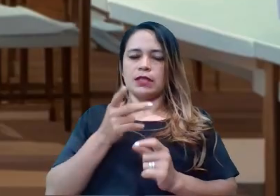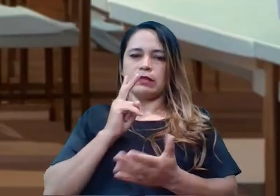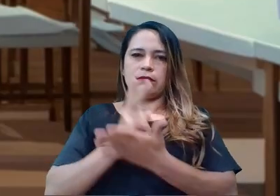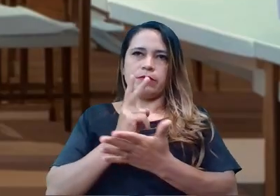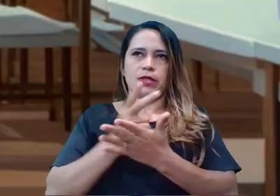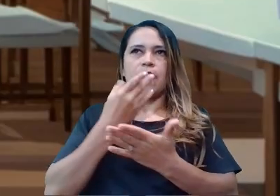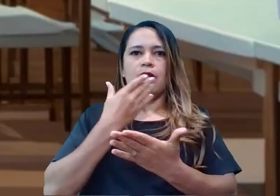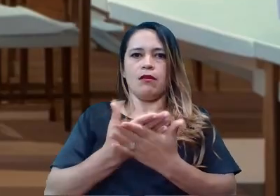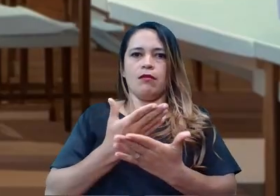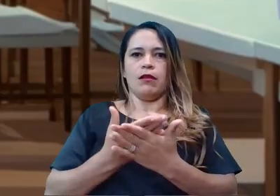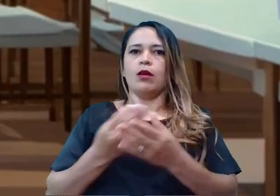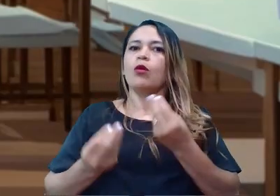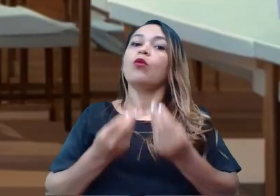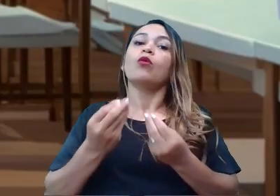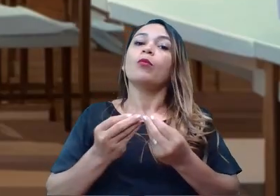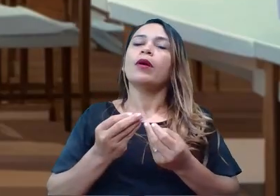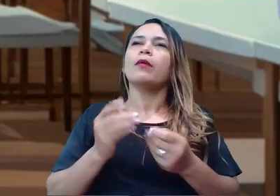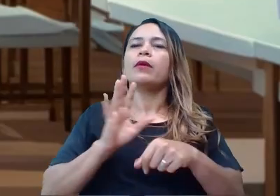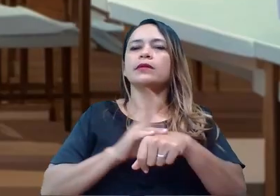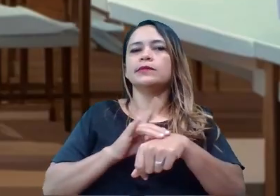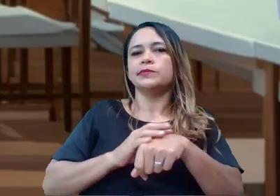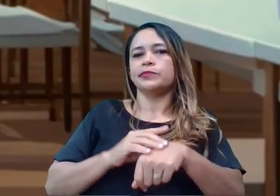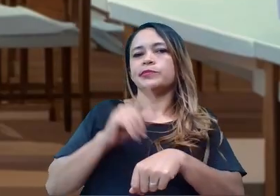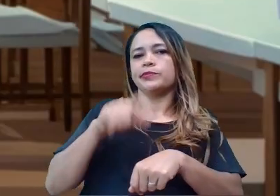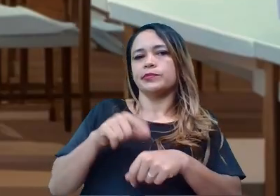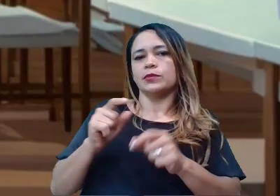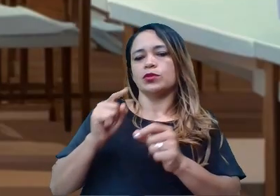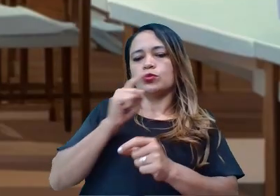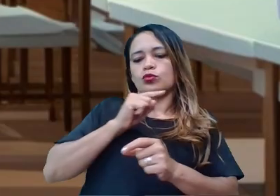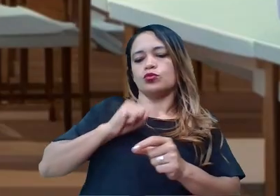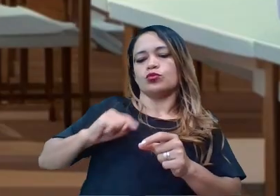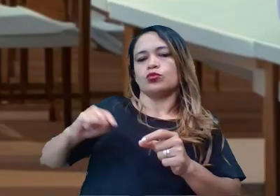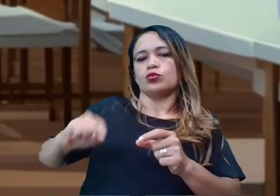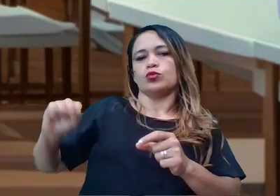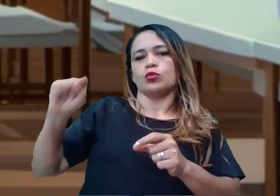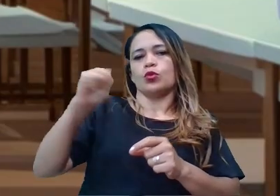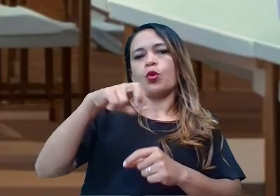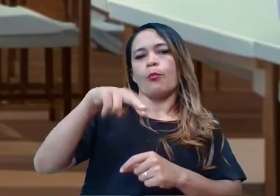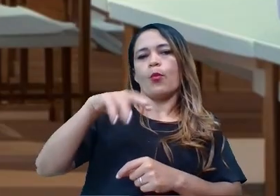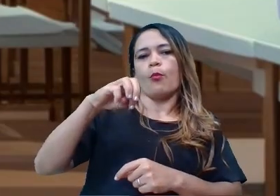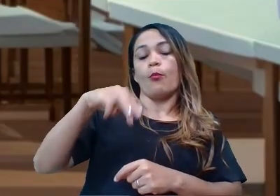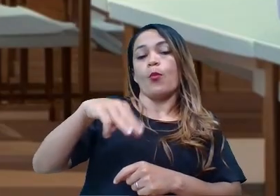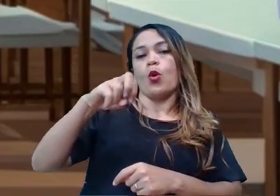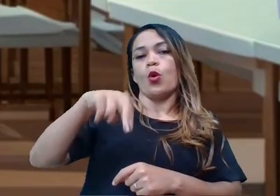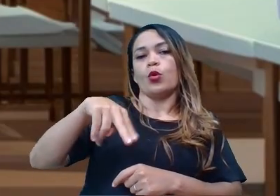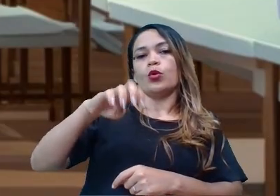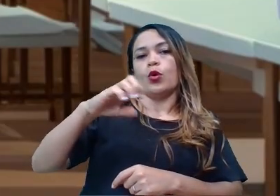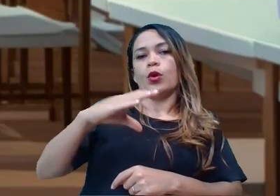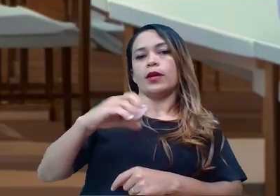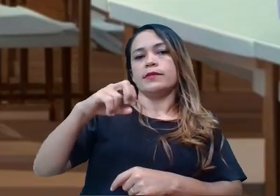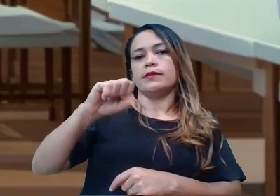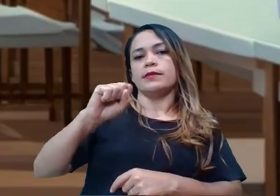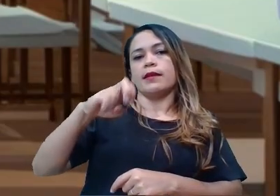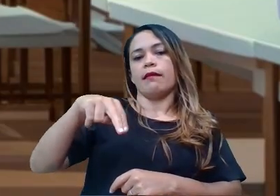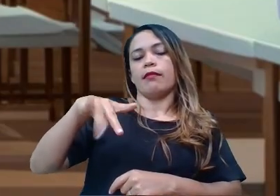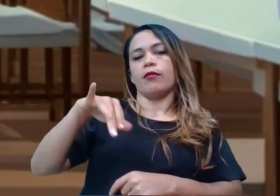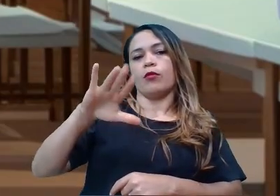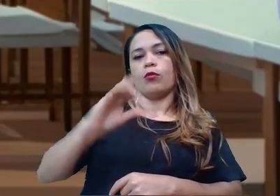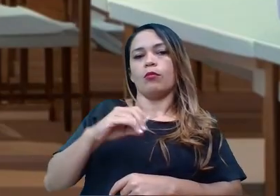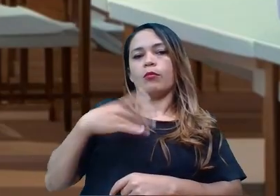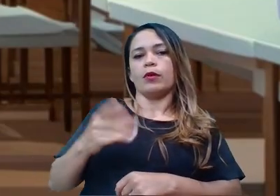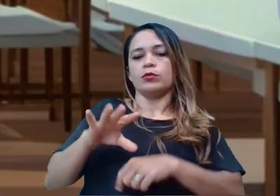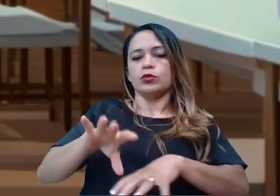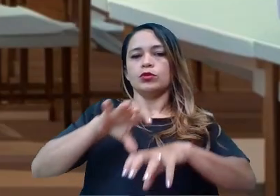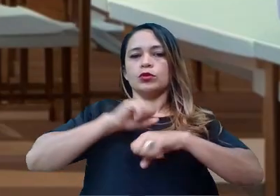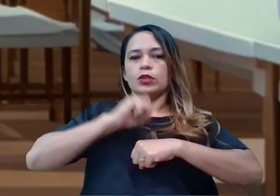aula, tá? Quando é que eu falo que uma doença, ela tem um ciclo monoxênico? É quando a gente pega a doença por